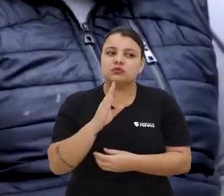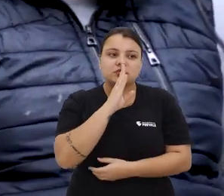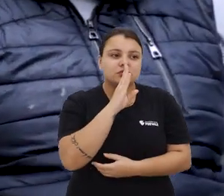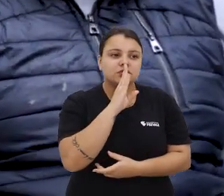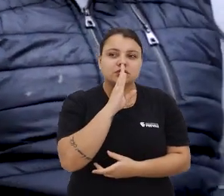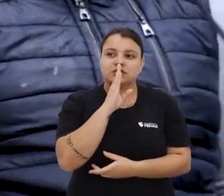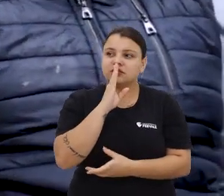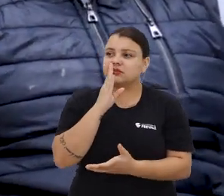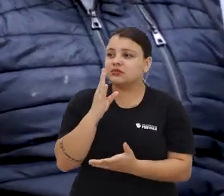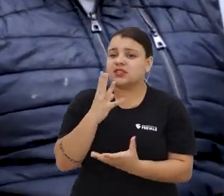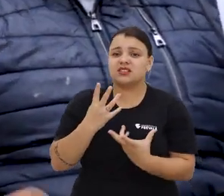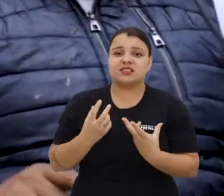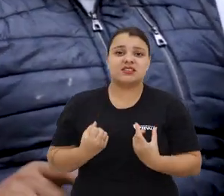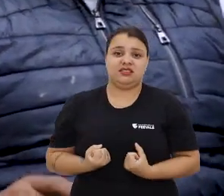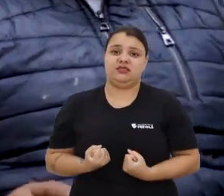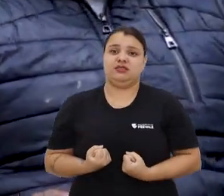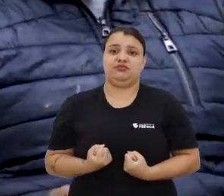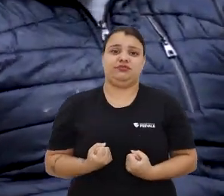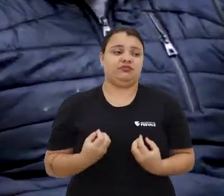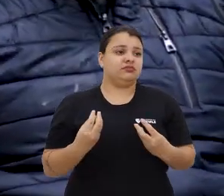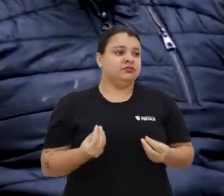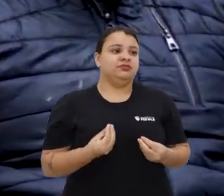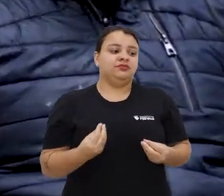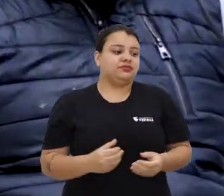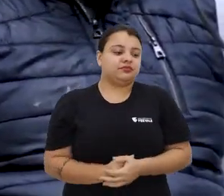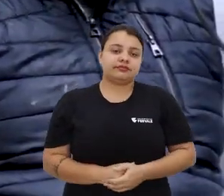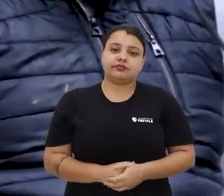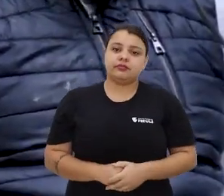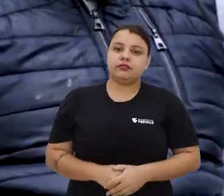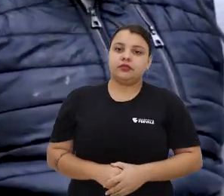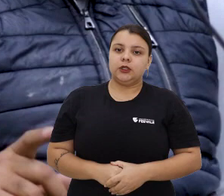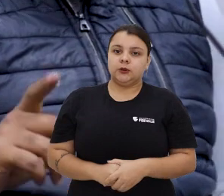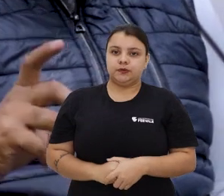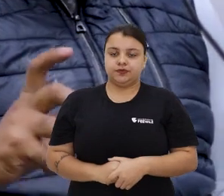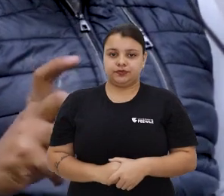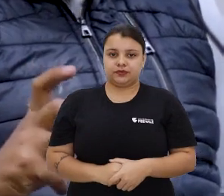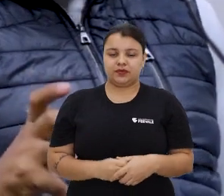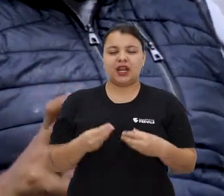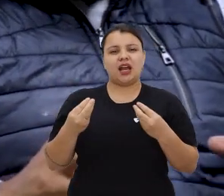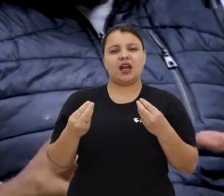Márcio é o cara que resolveu não ficar, entendeu? Exatamente. Resolvi não ficar porque